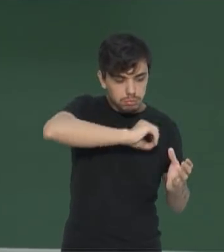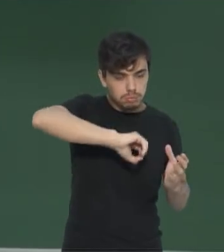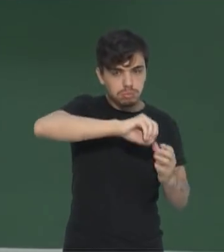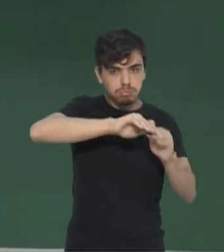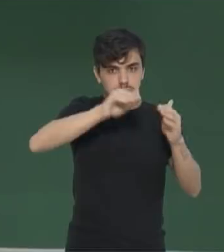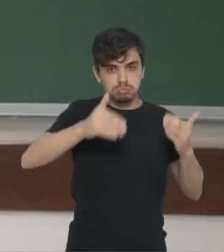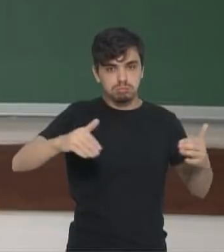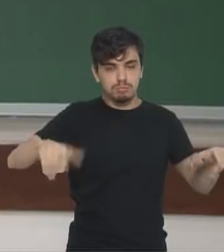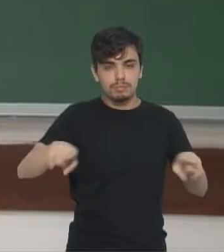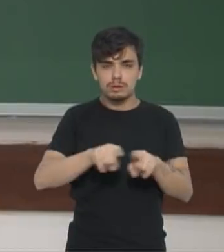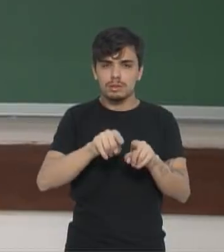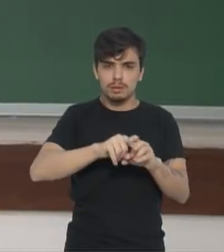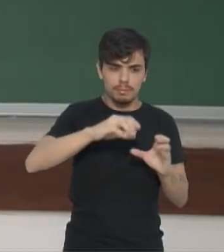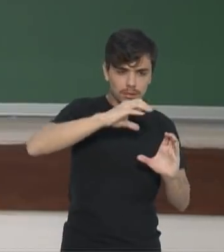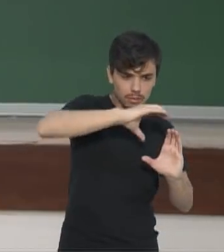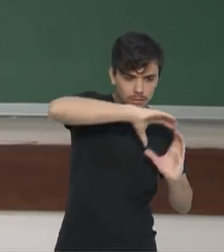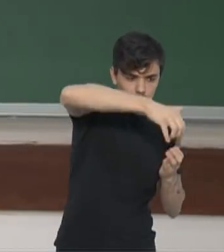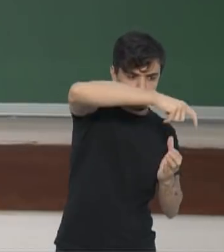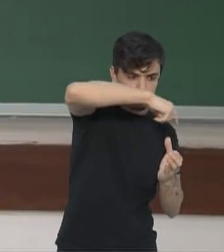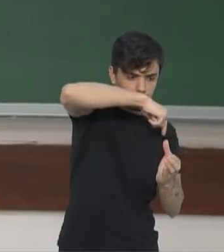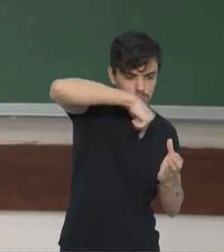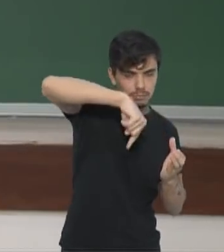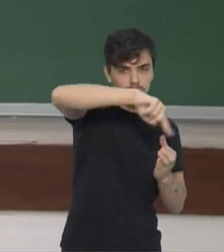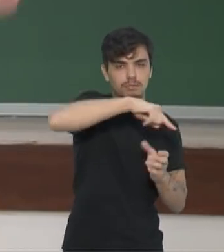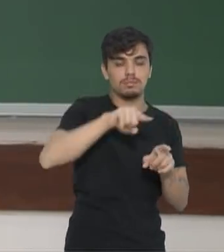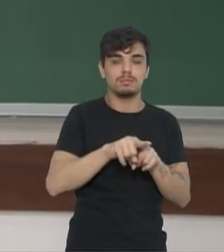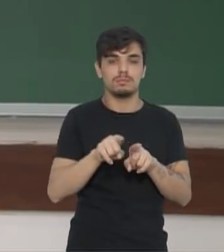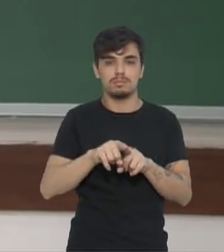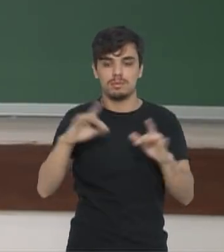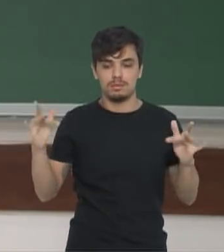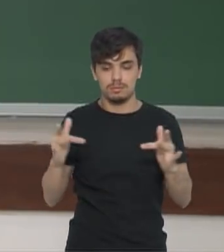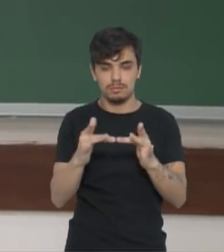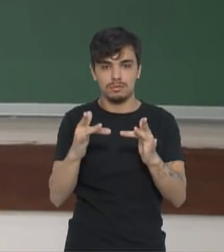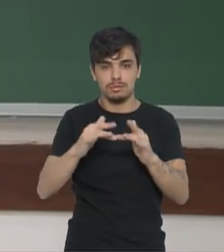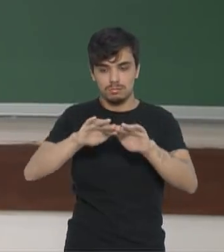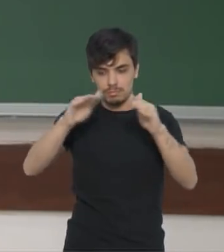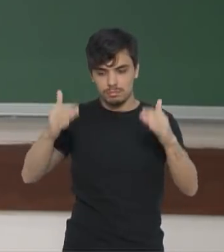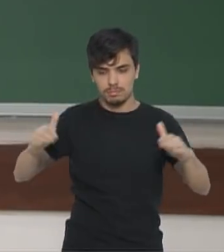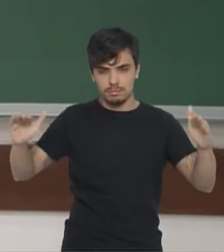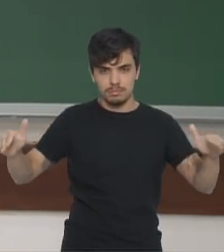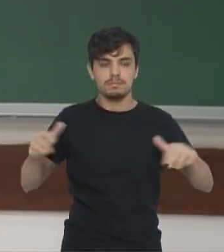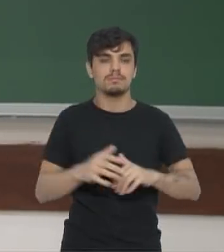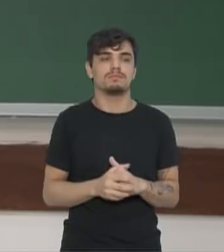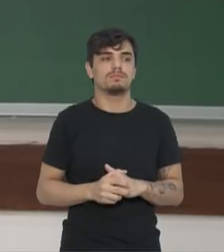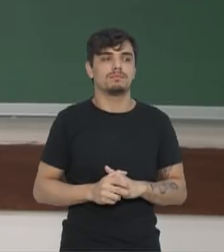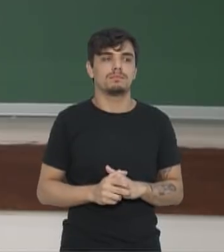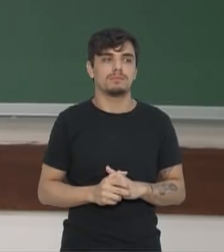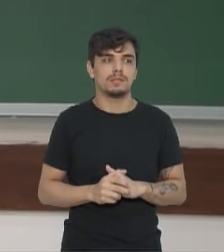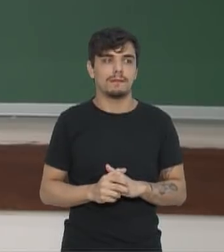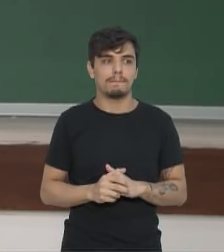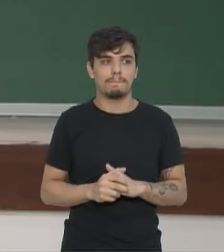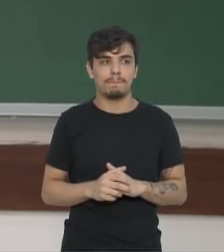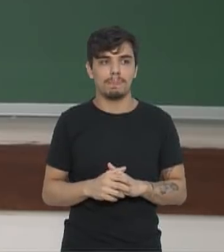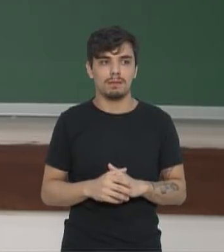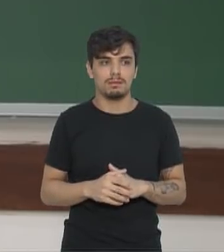com o continente. E se fosse uma ínsula, professor? Está totalmente conectado com o mar. Sabiam disso? Eu de geografia aqui,